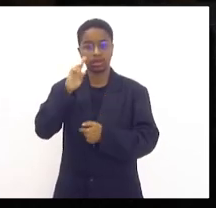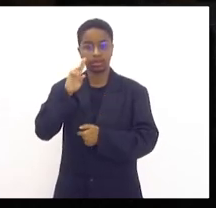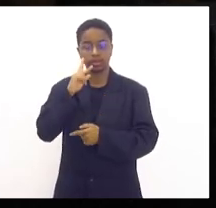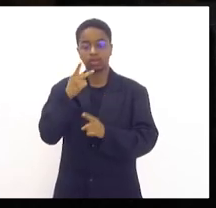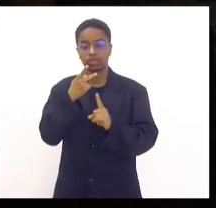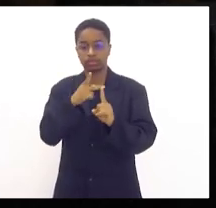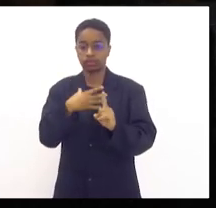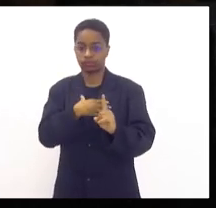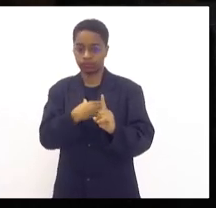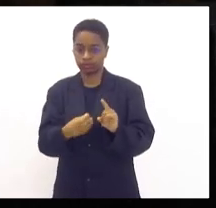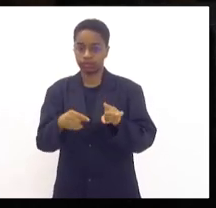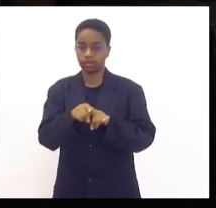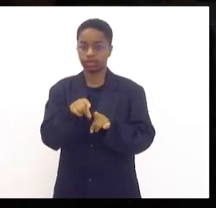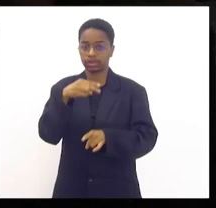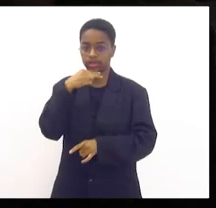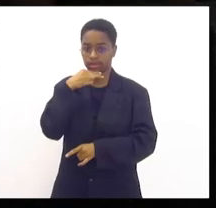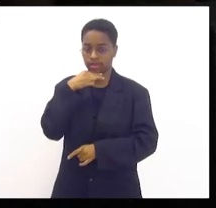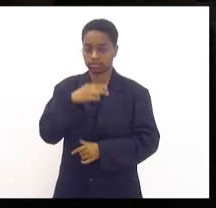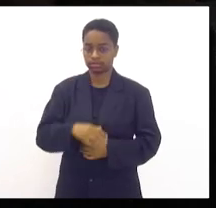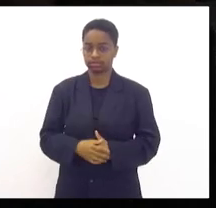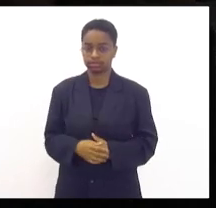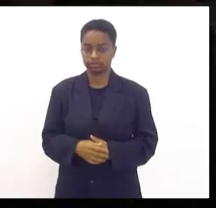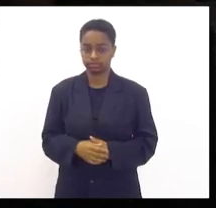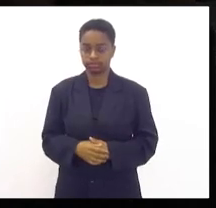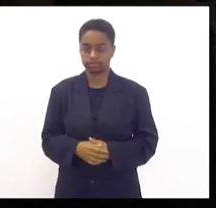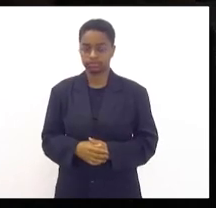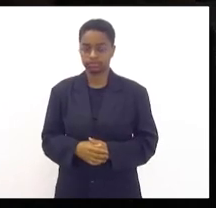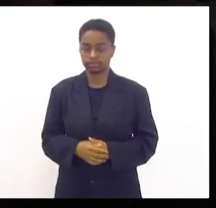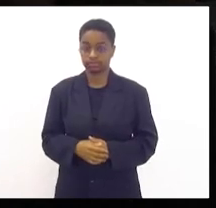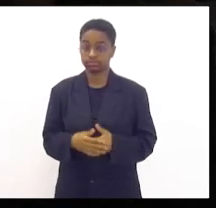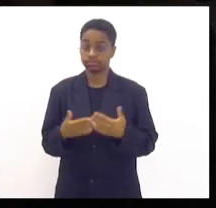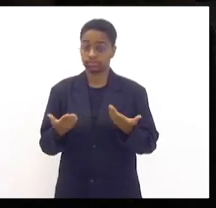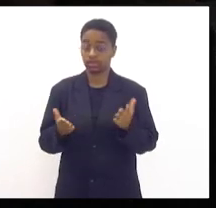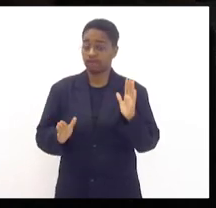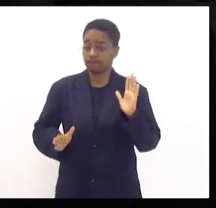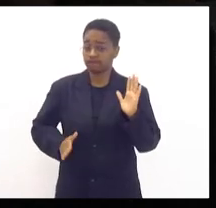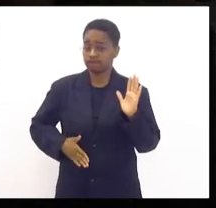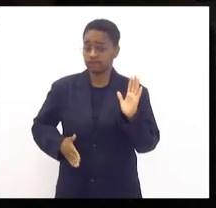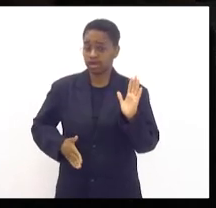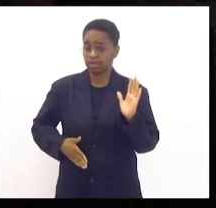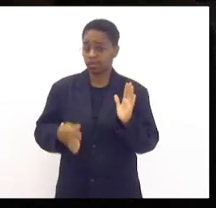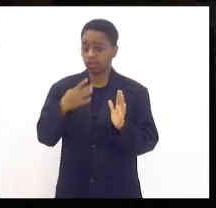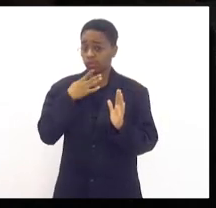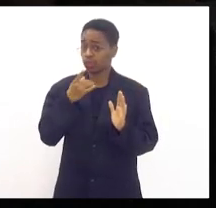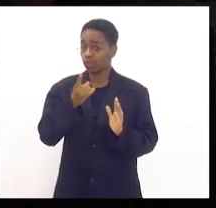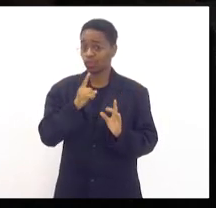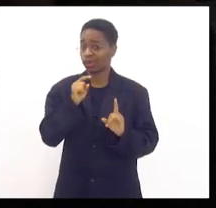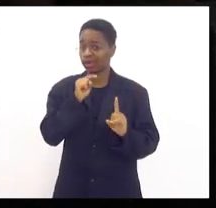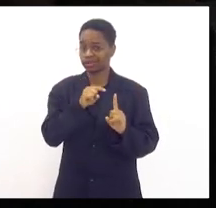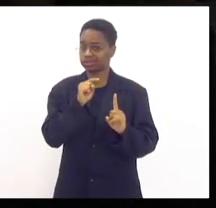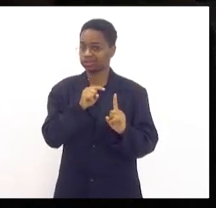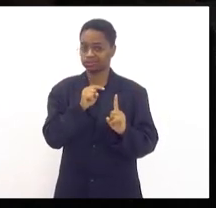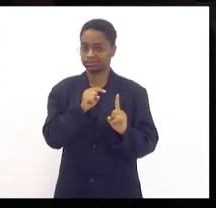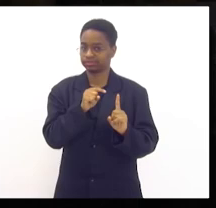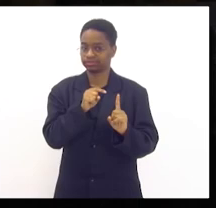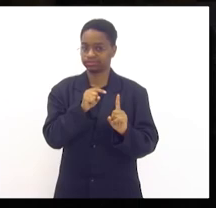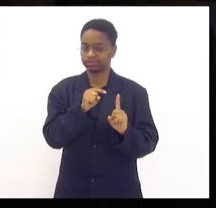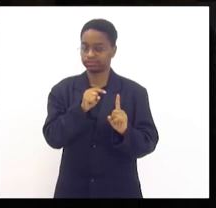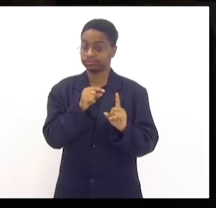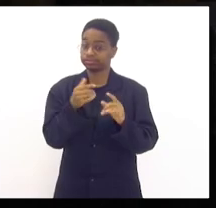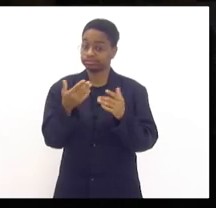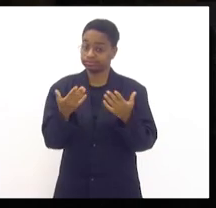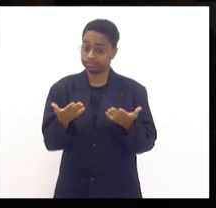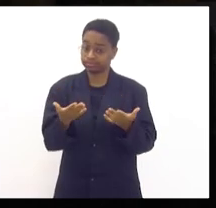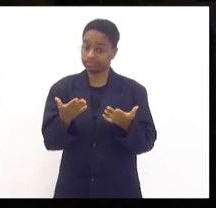sua neta. E os vagabundos sequer lhe conheciam, o que